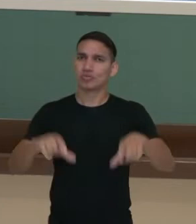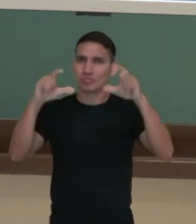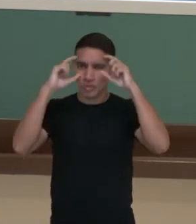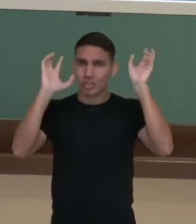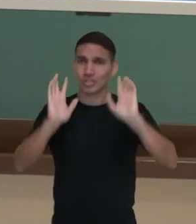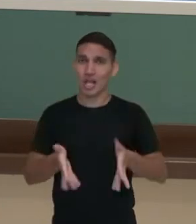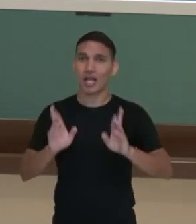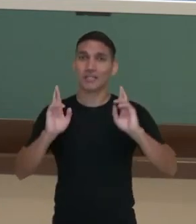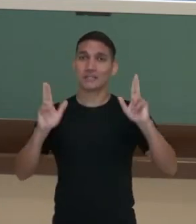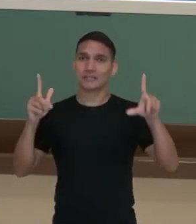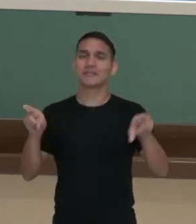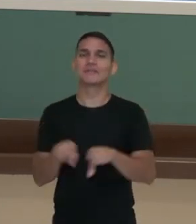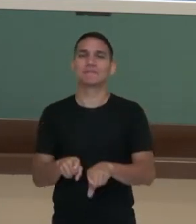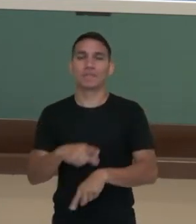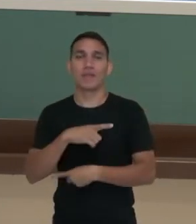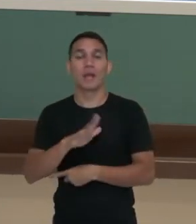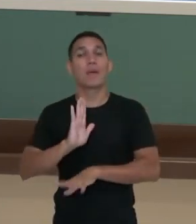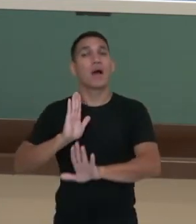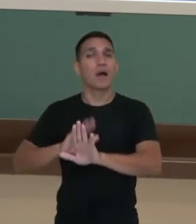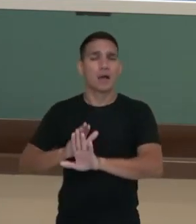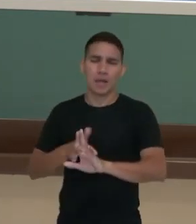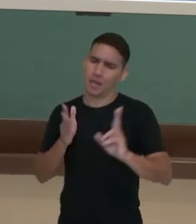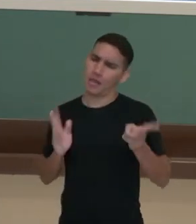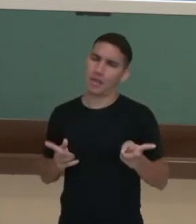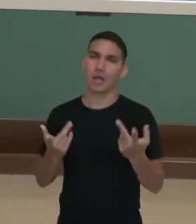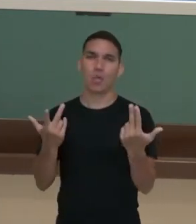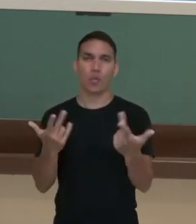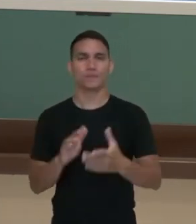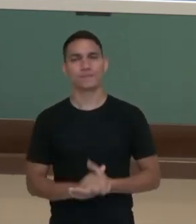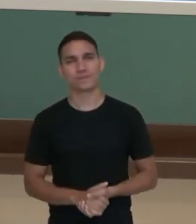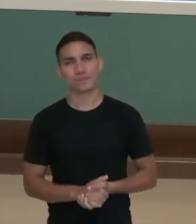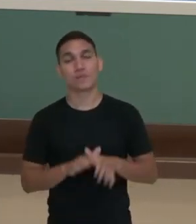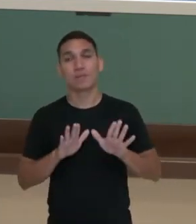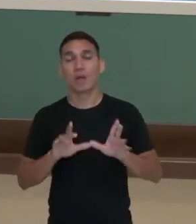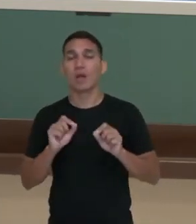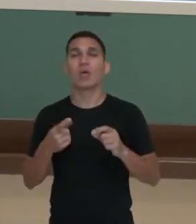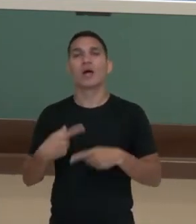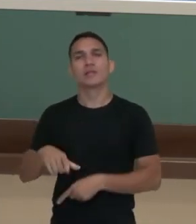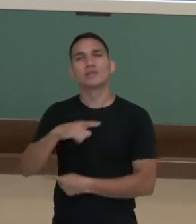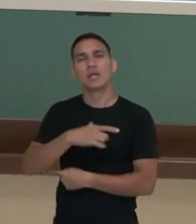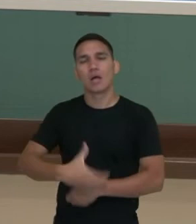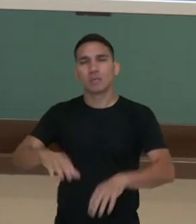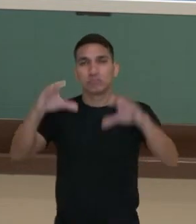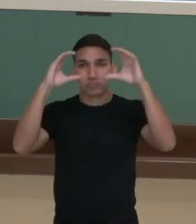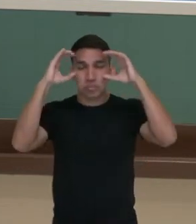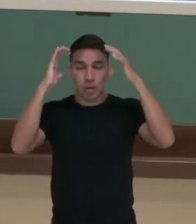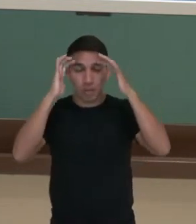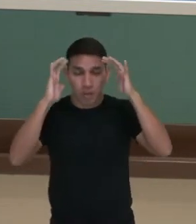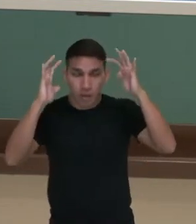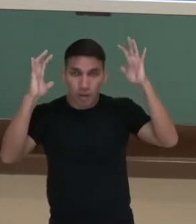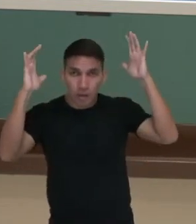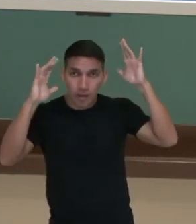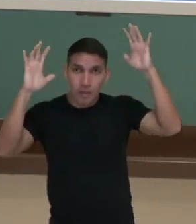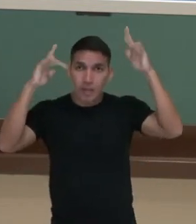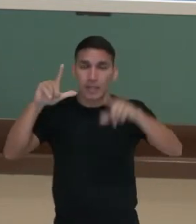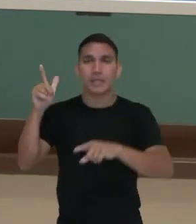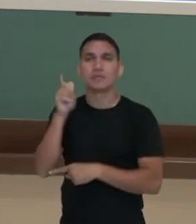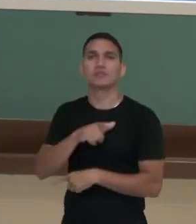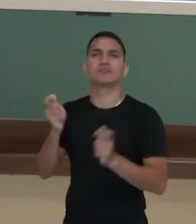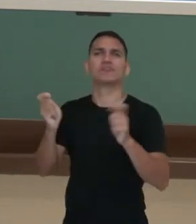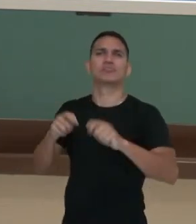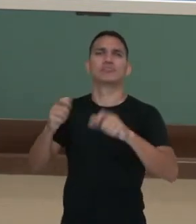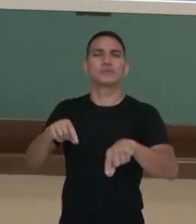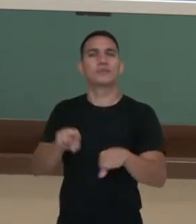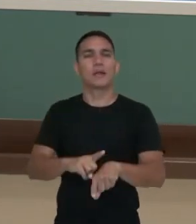pouquinho diferentes, tá? Mas a ideia é mais ou menos a mesma. A realidade virtual também pode ter potencial